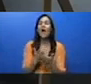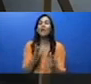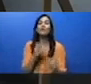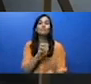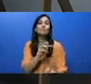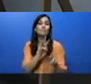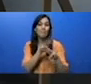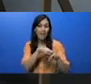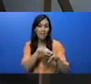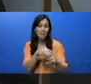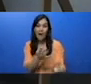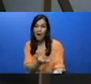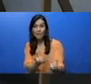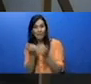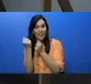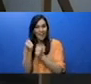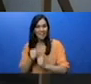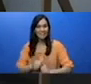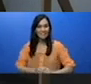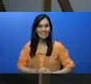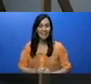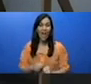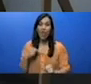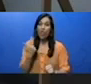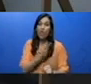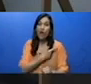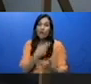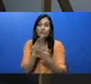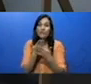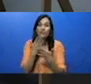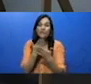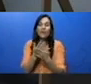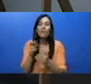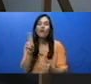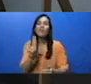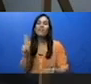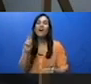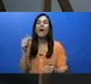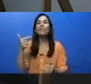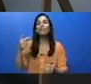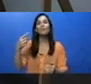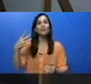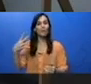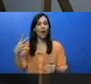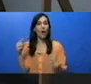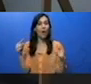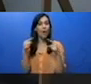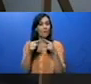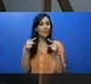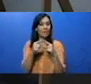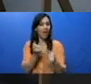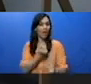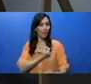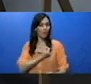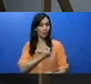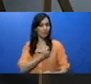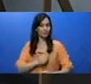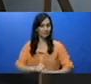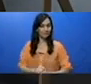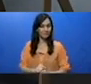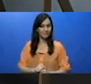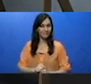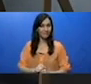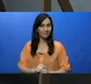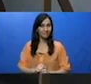lá? Hoje nós estudaremos a unidade 24, combinar algarismos. Então acompanha comigo